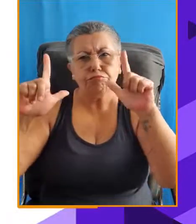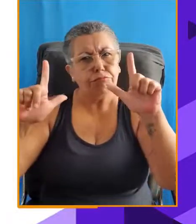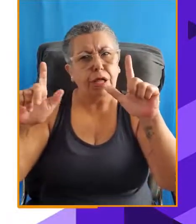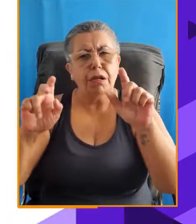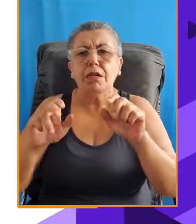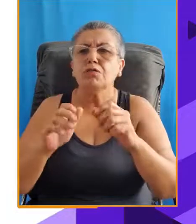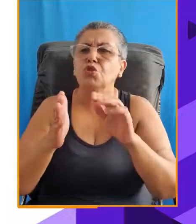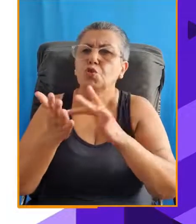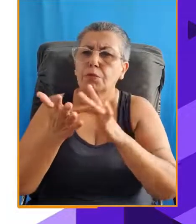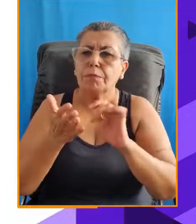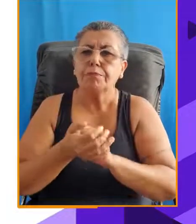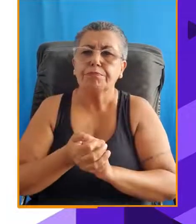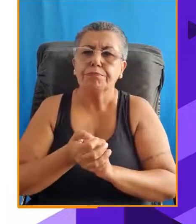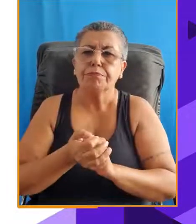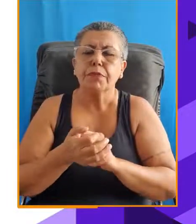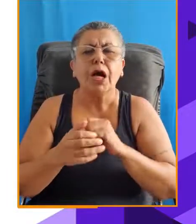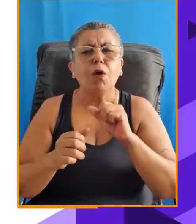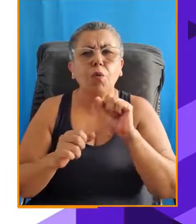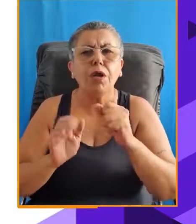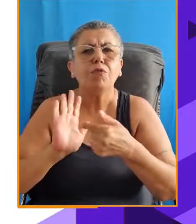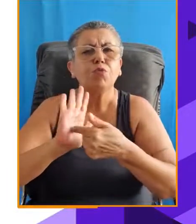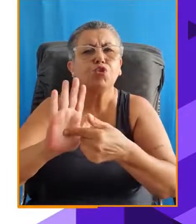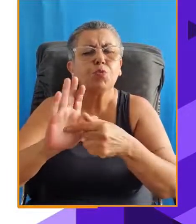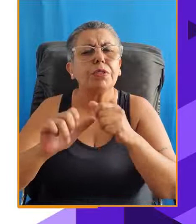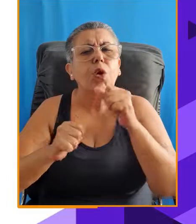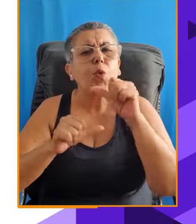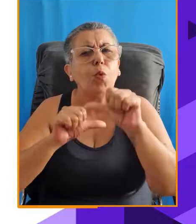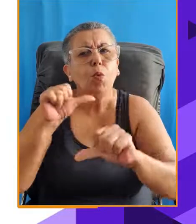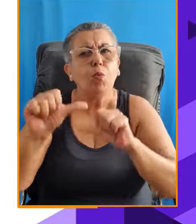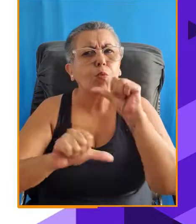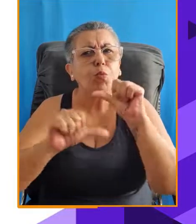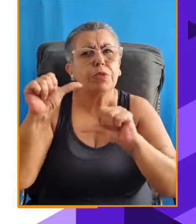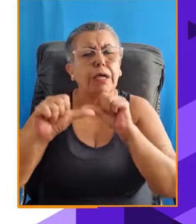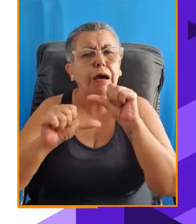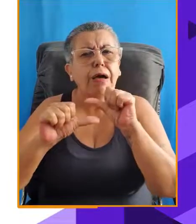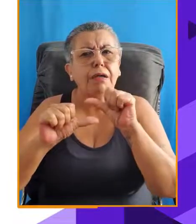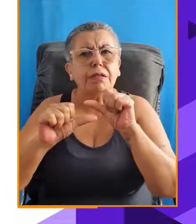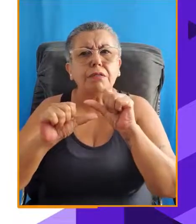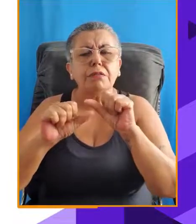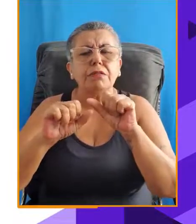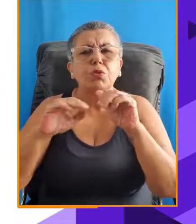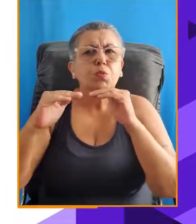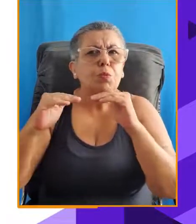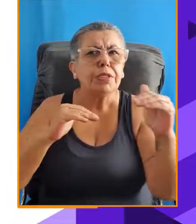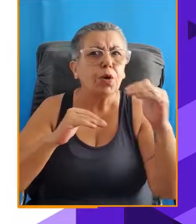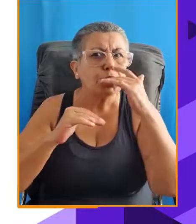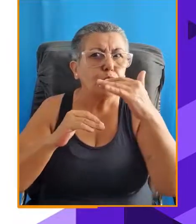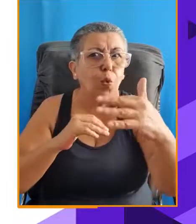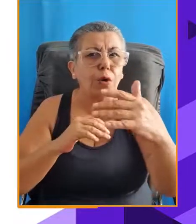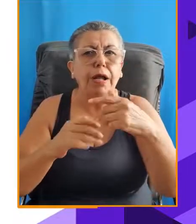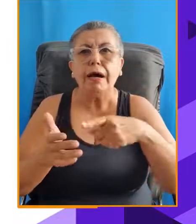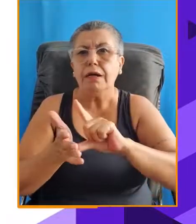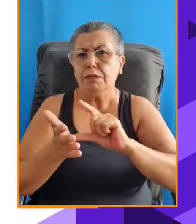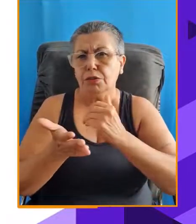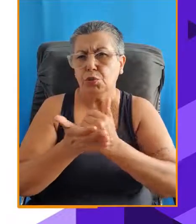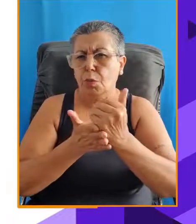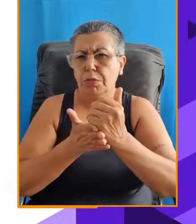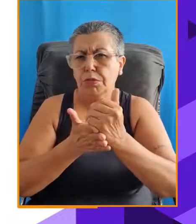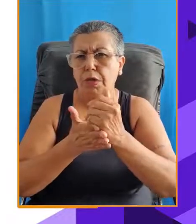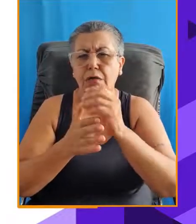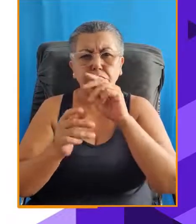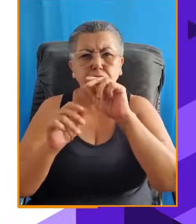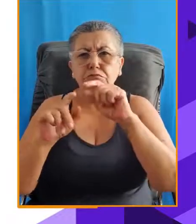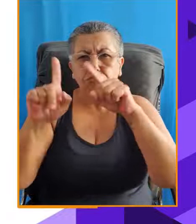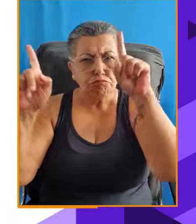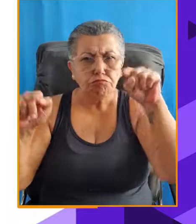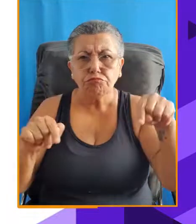monitores. Agora vou te mostrar como se faz a alteração dos padrões de cor antes de começar o layout.